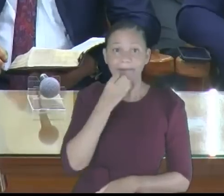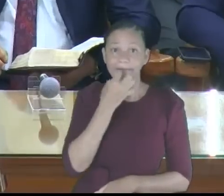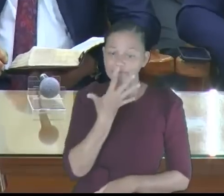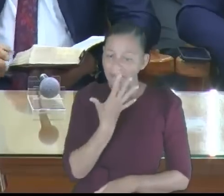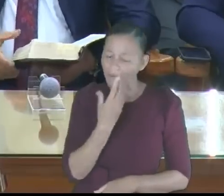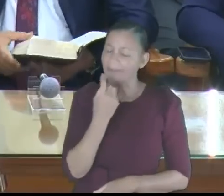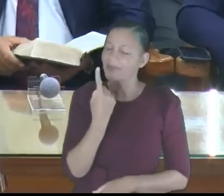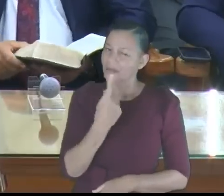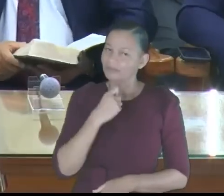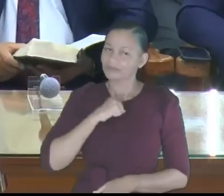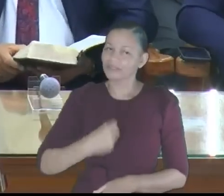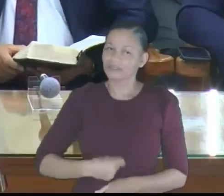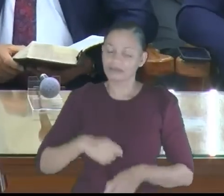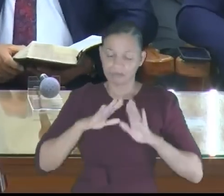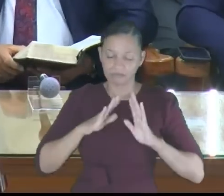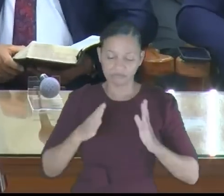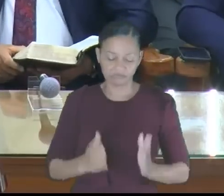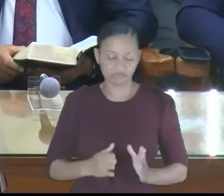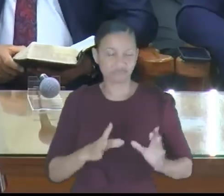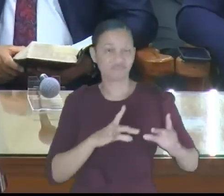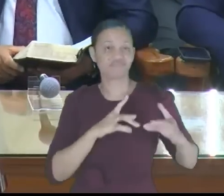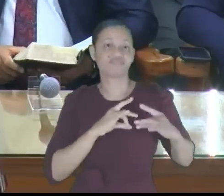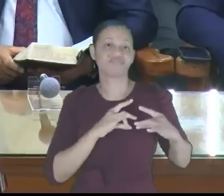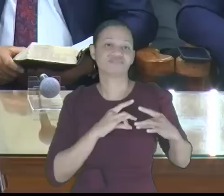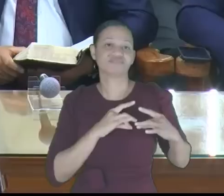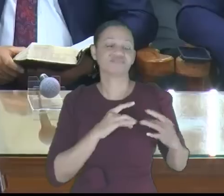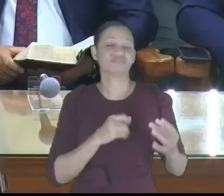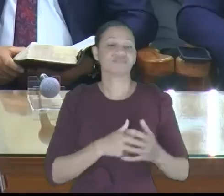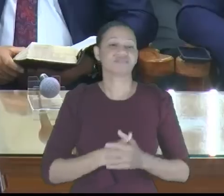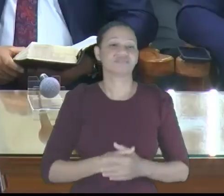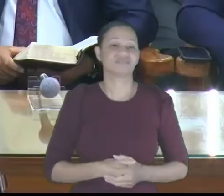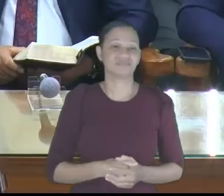carrega no coração nosso nome.